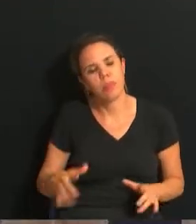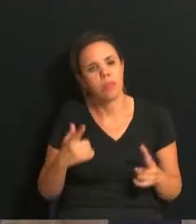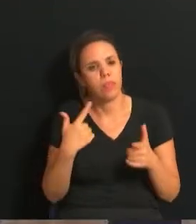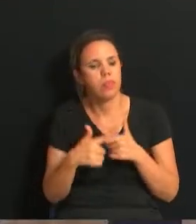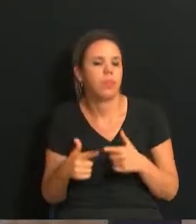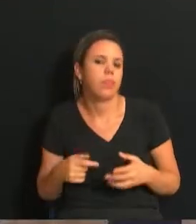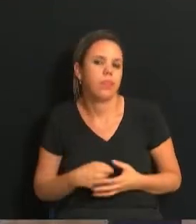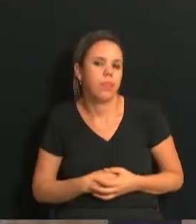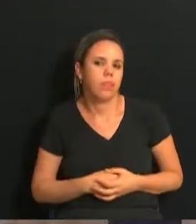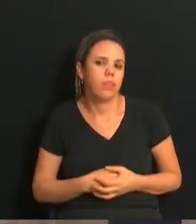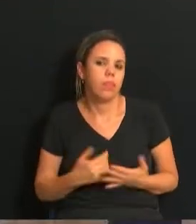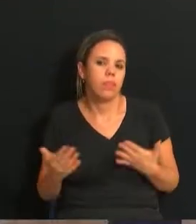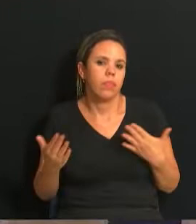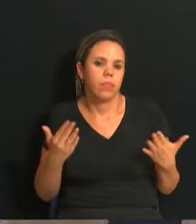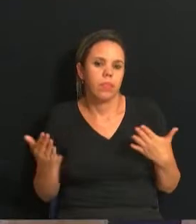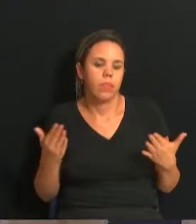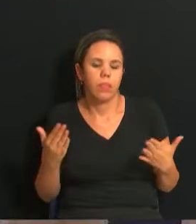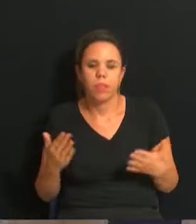saber